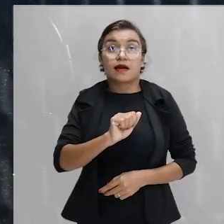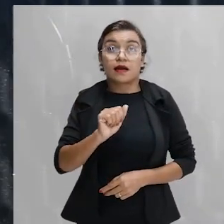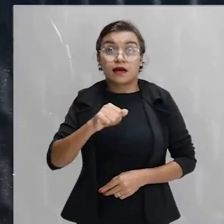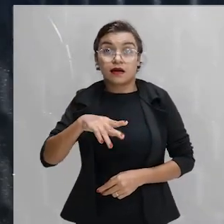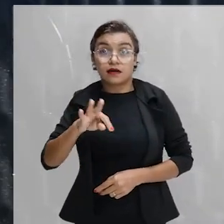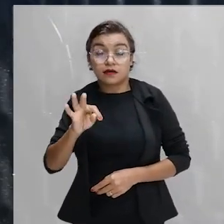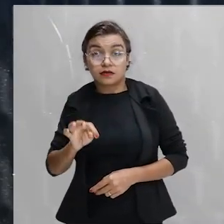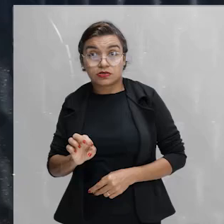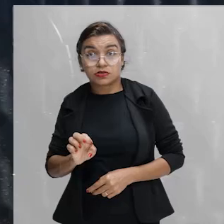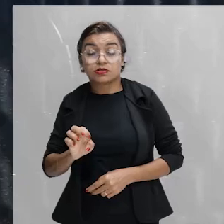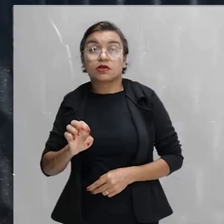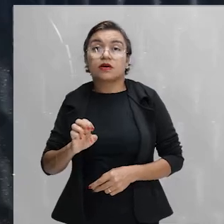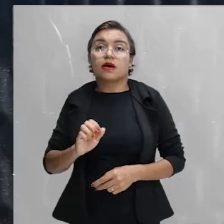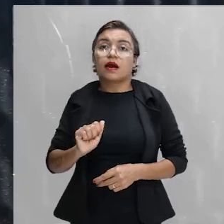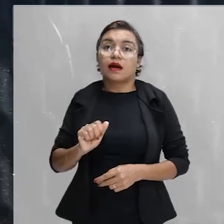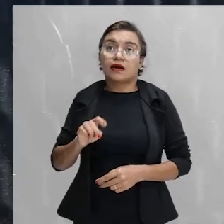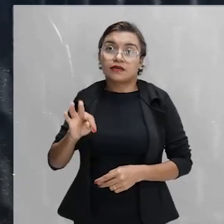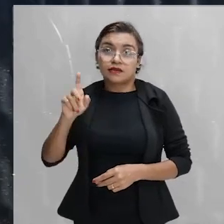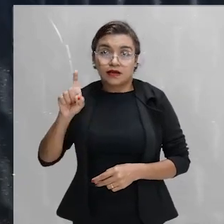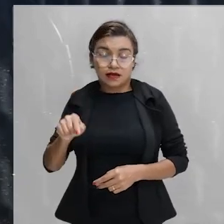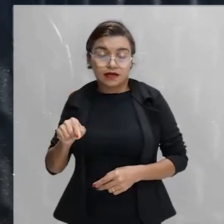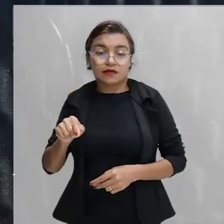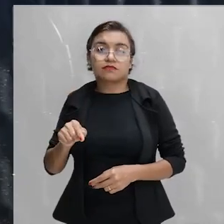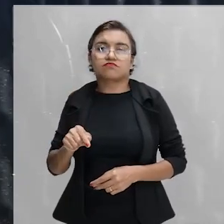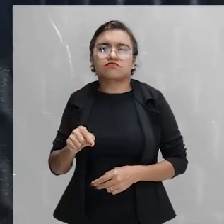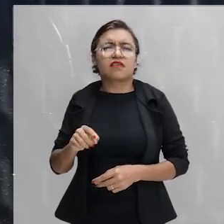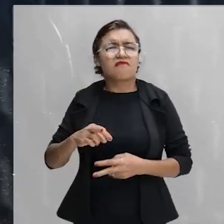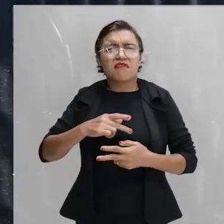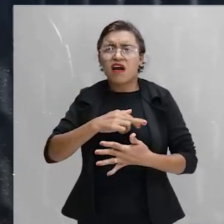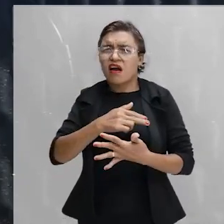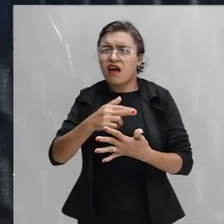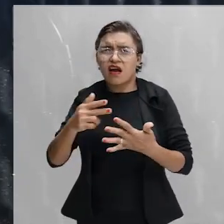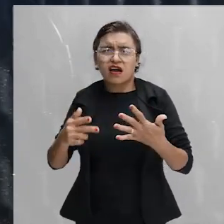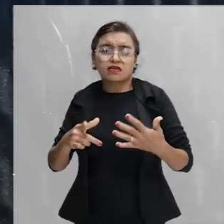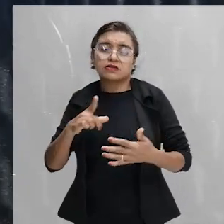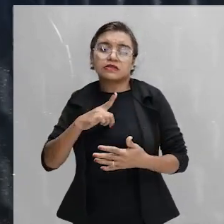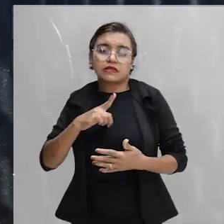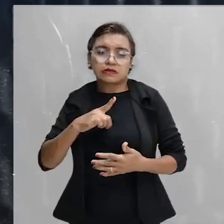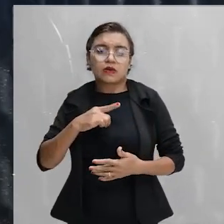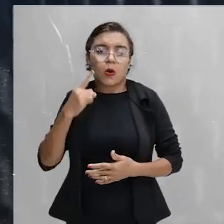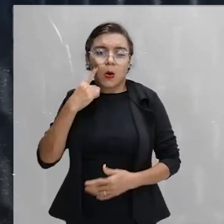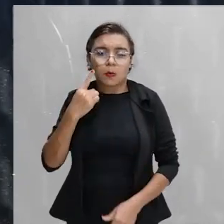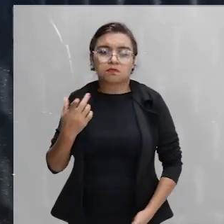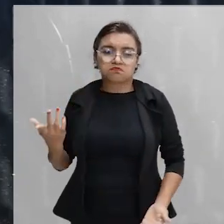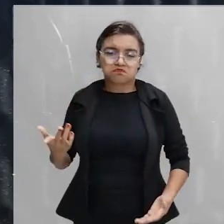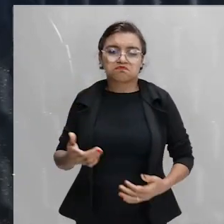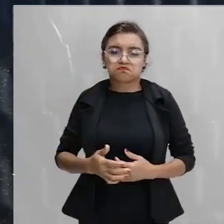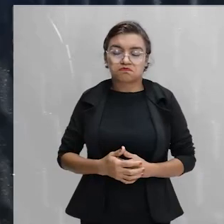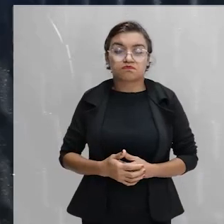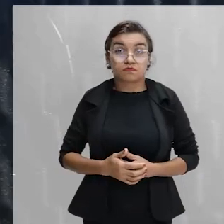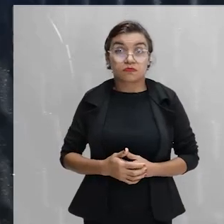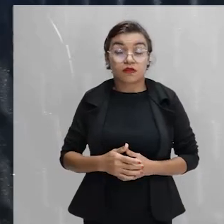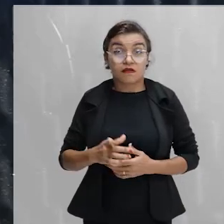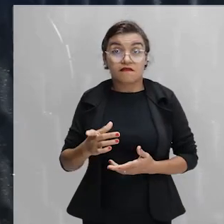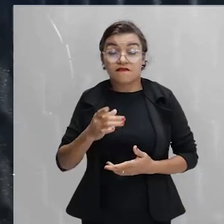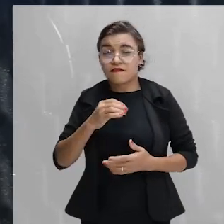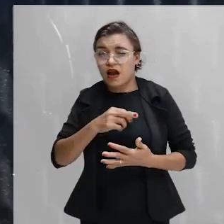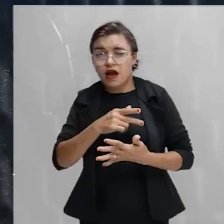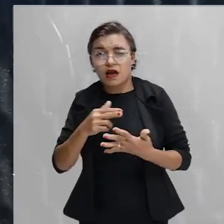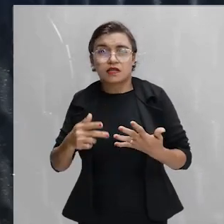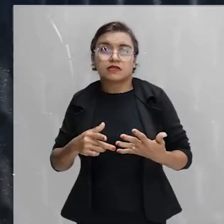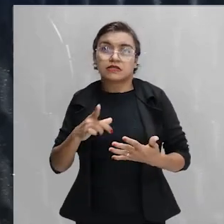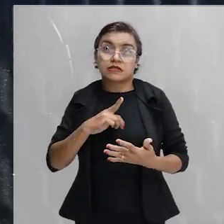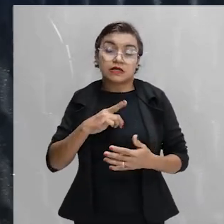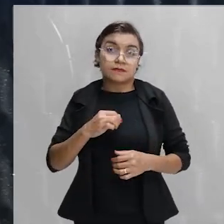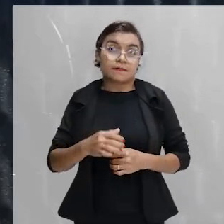até, após, com, contra, de, desde, em, entre.